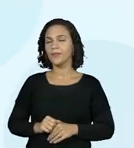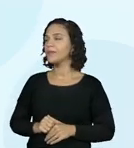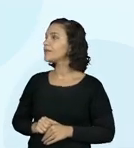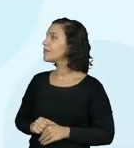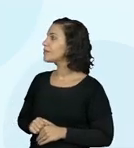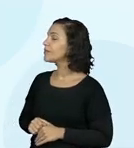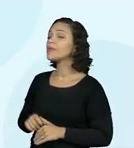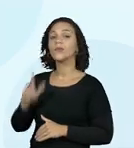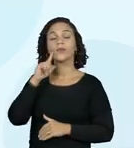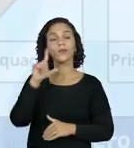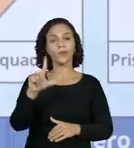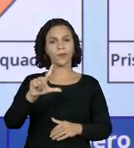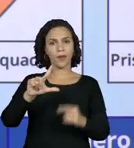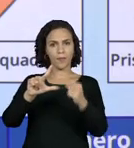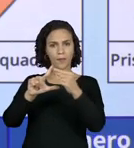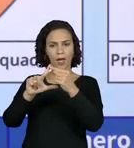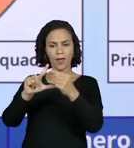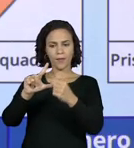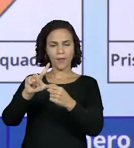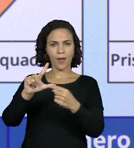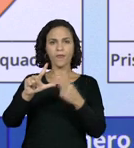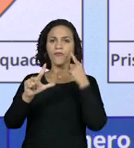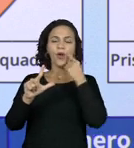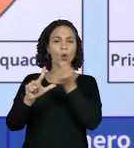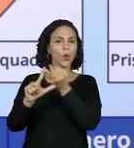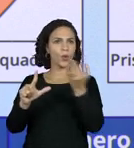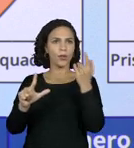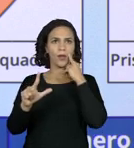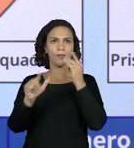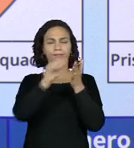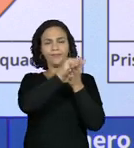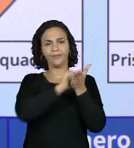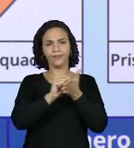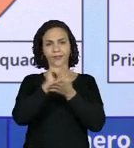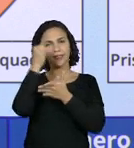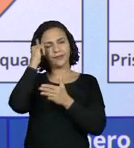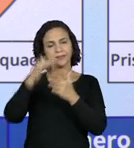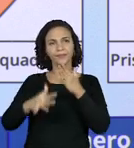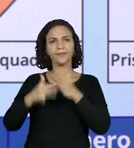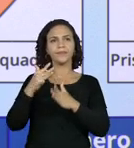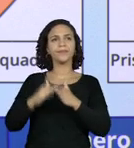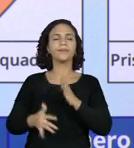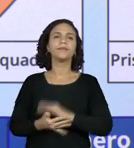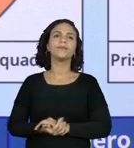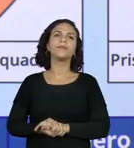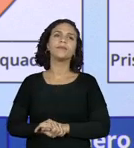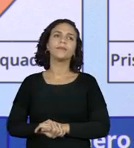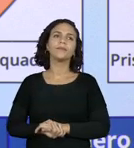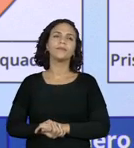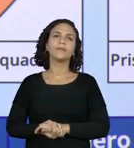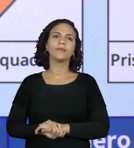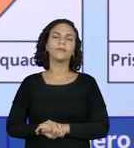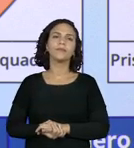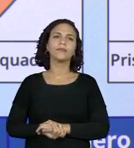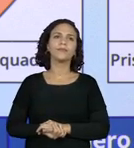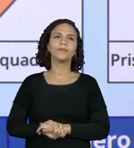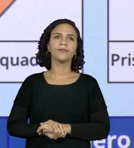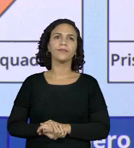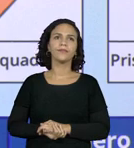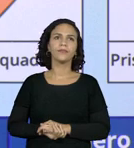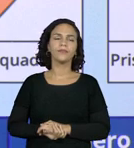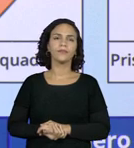Os vértices, turma, vamos contar os vértices? Deixa eu apagar aqui para não confundir vocês. Vou apagar toda a